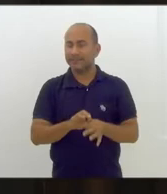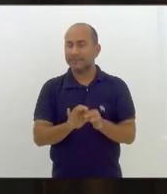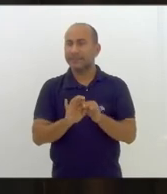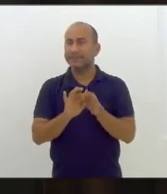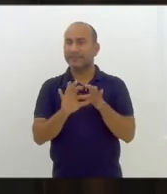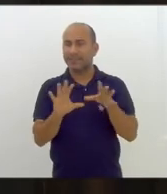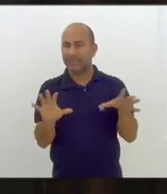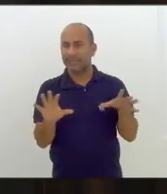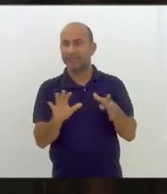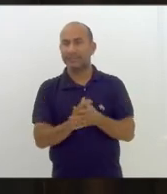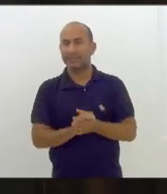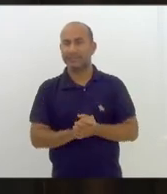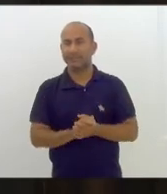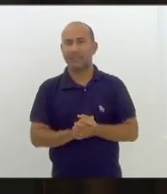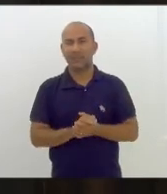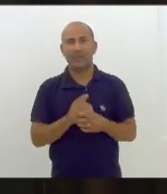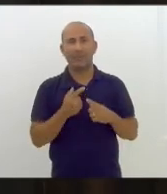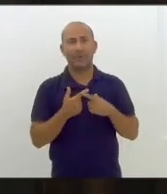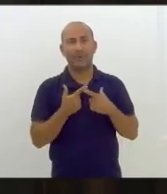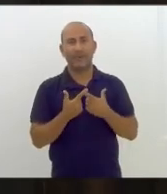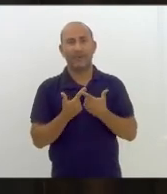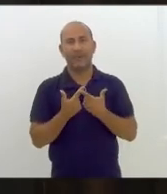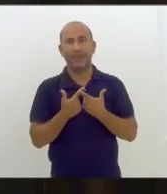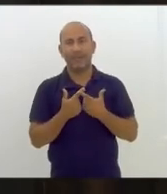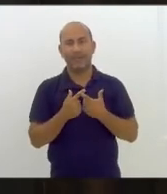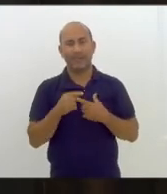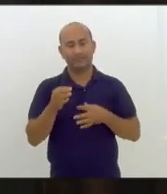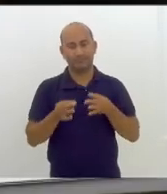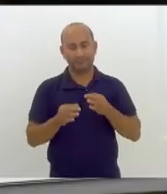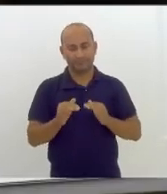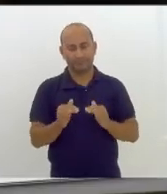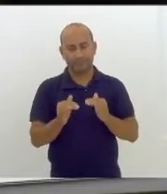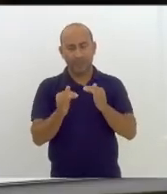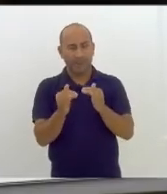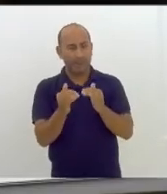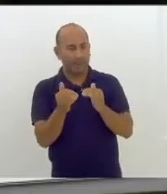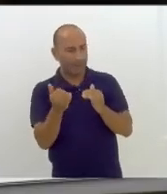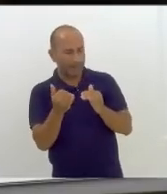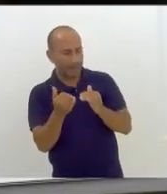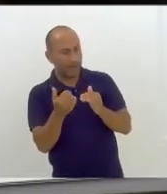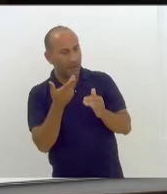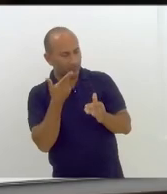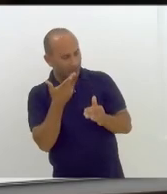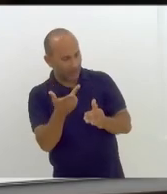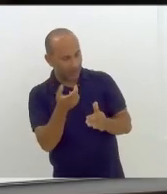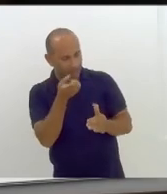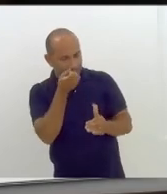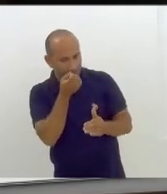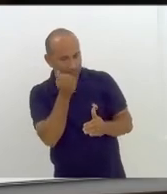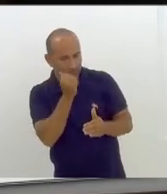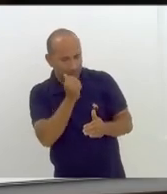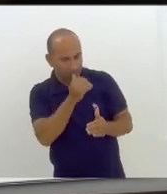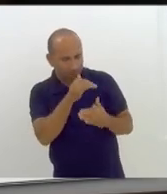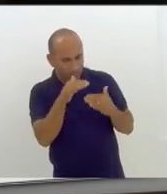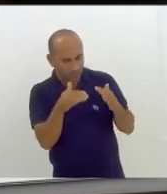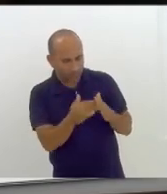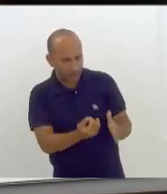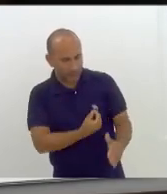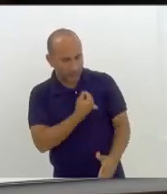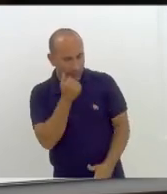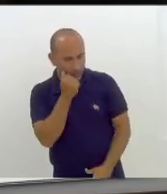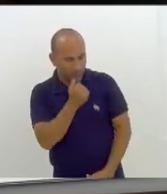protocolo, desembargador Sinelli, vou começar cumprimentando as mulheres aqui na mesa, todas as mulheres